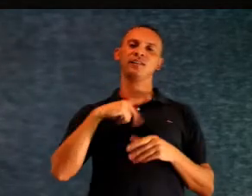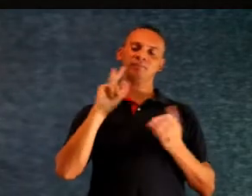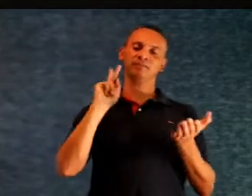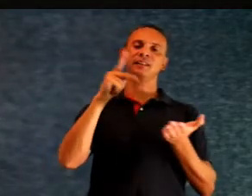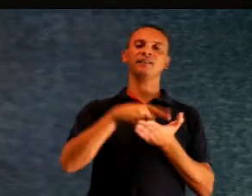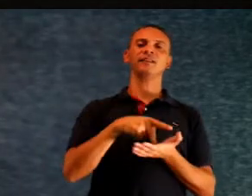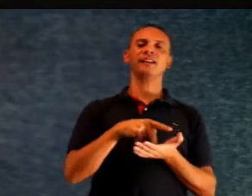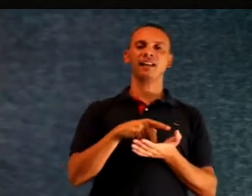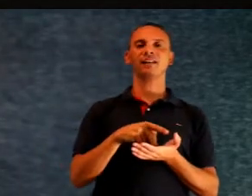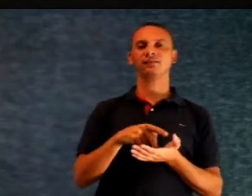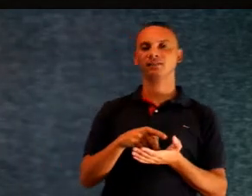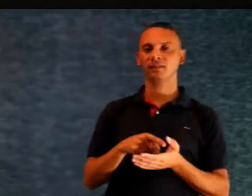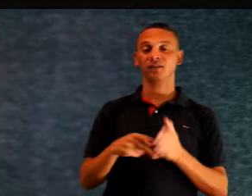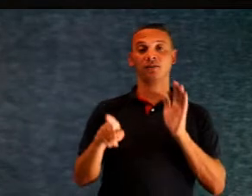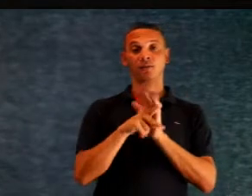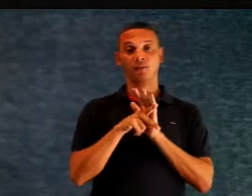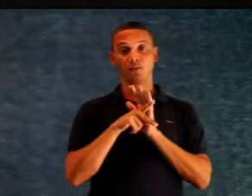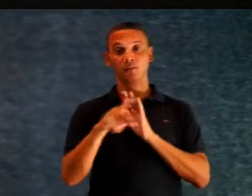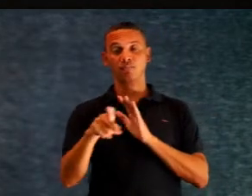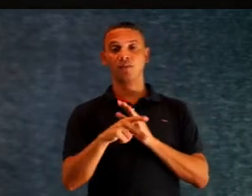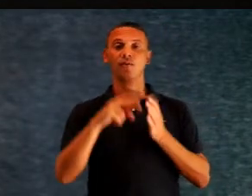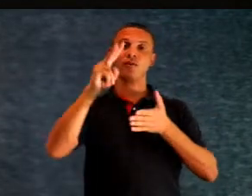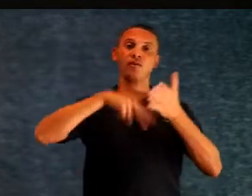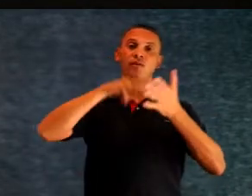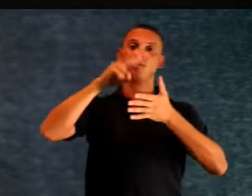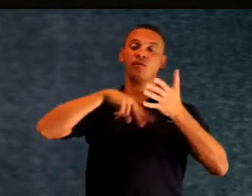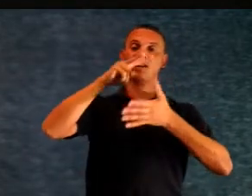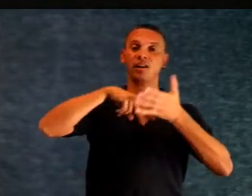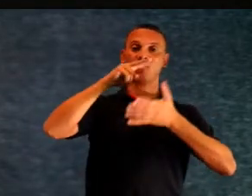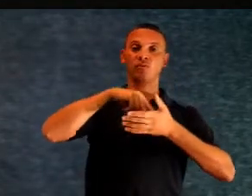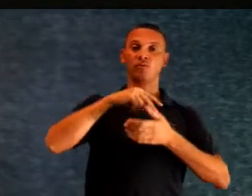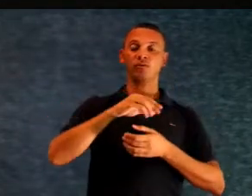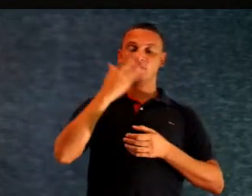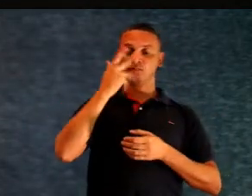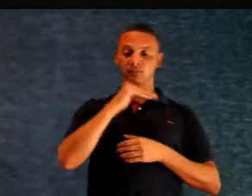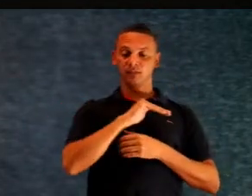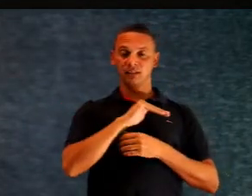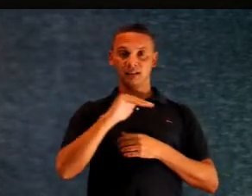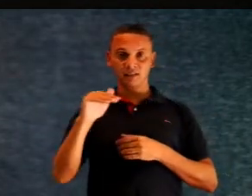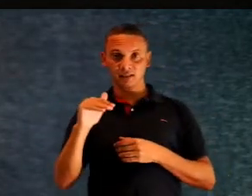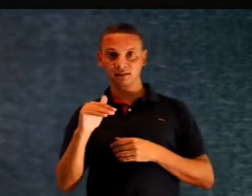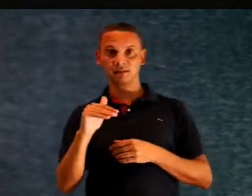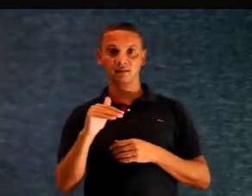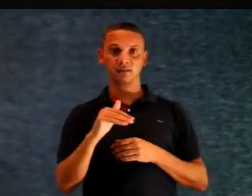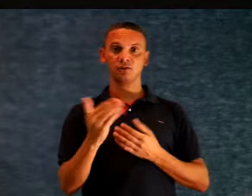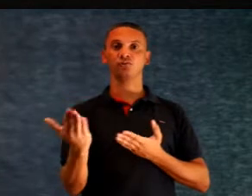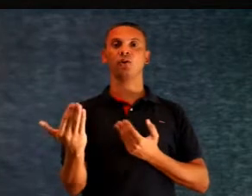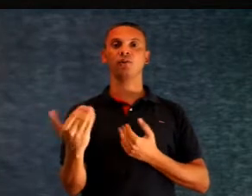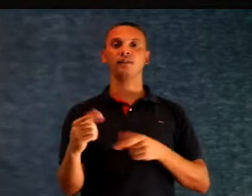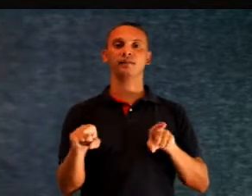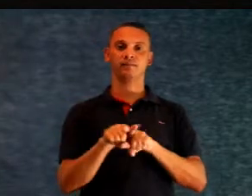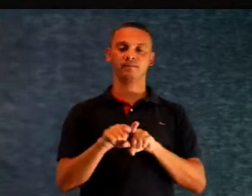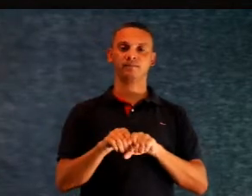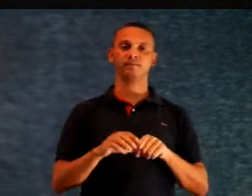do Tesouro da Juventude, cujos 18 volumes recebi dele quando tinha 2 anos, e, finalmente, as